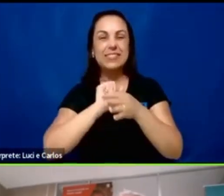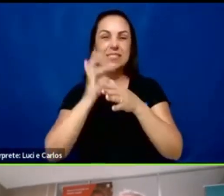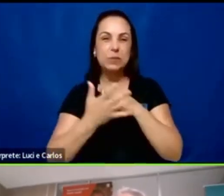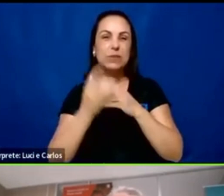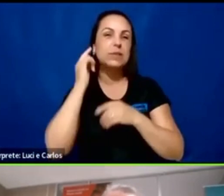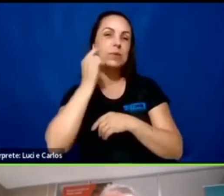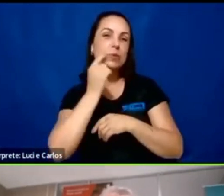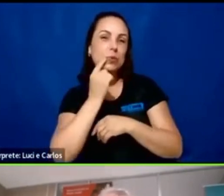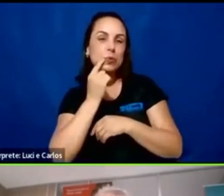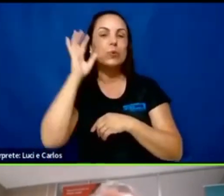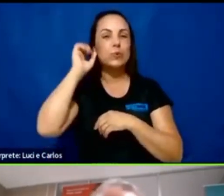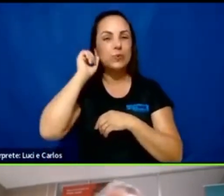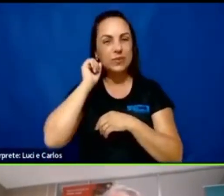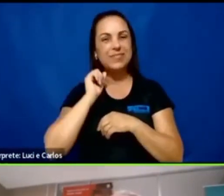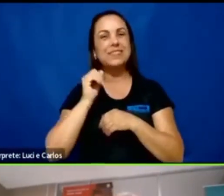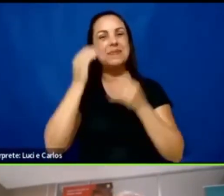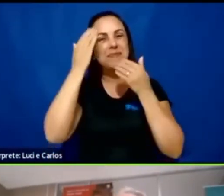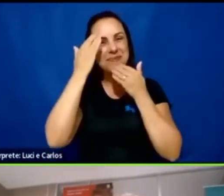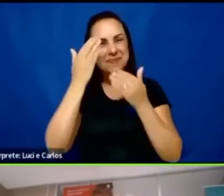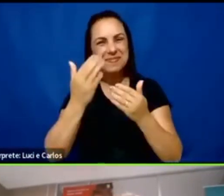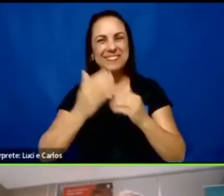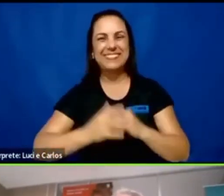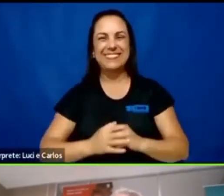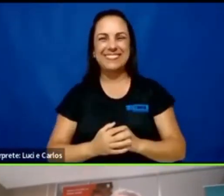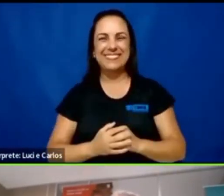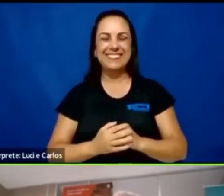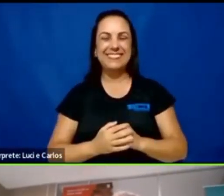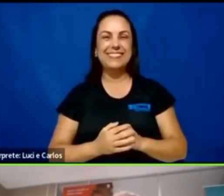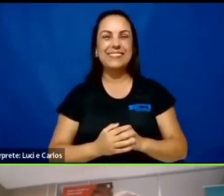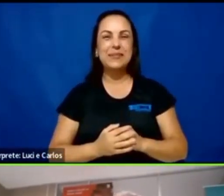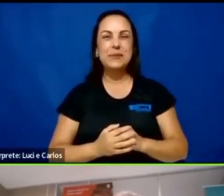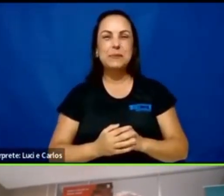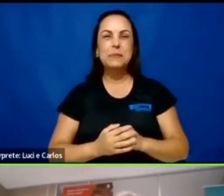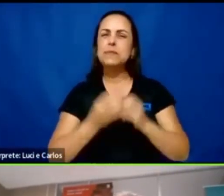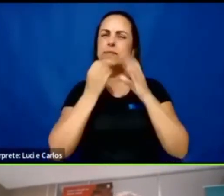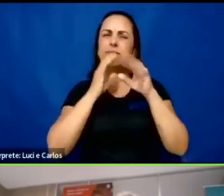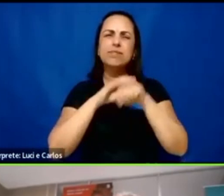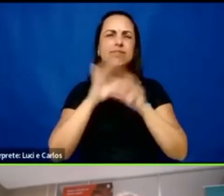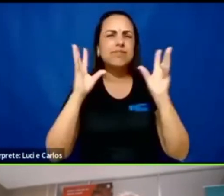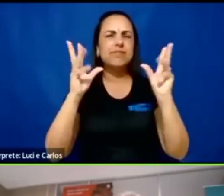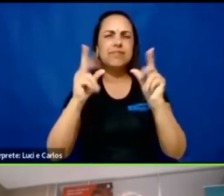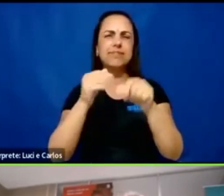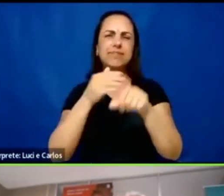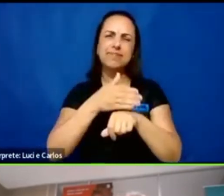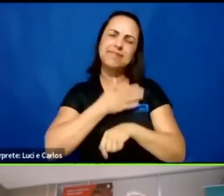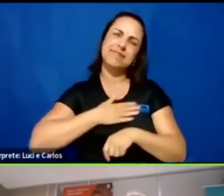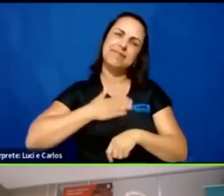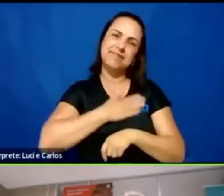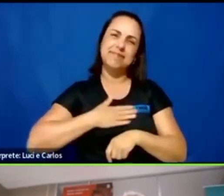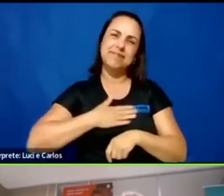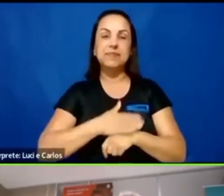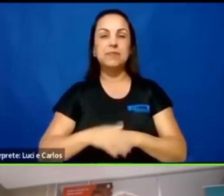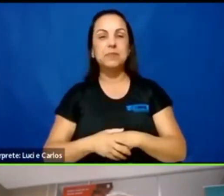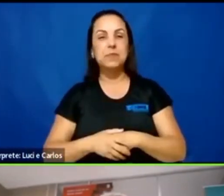todos. Sejam muito bem-vindos todos também. Nós queremos já fazer aqui uma